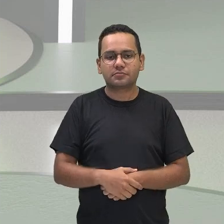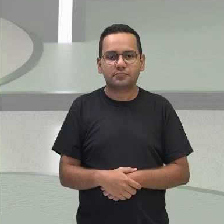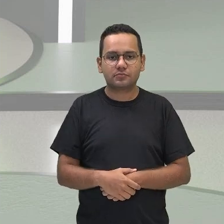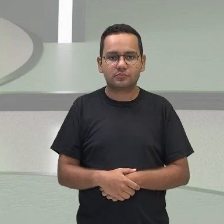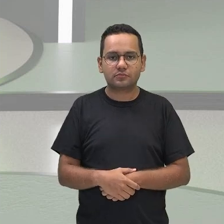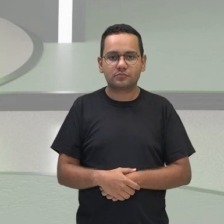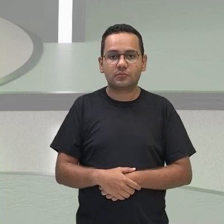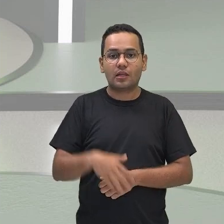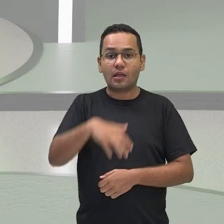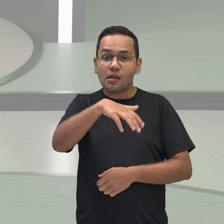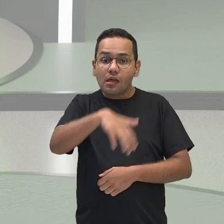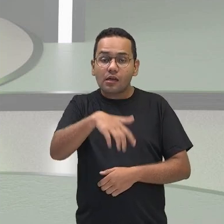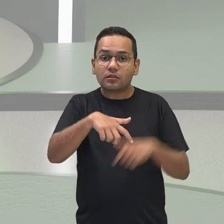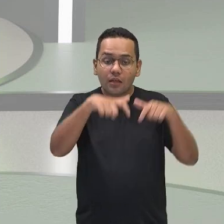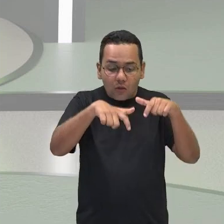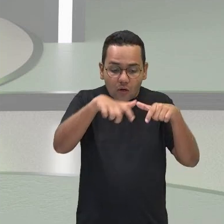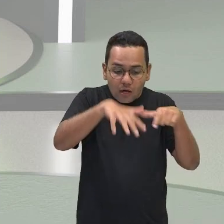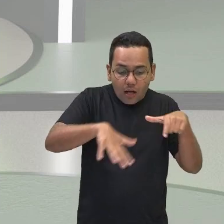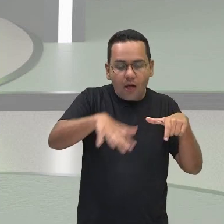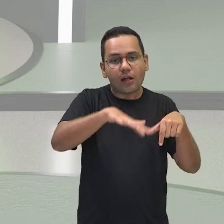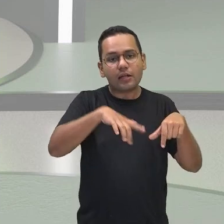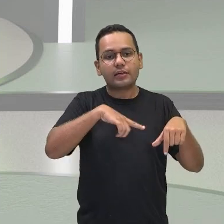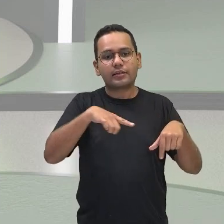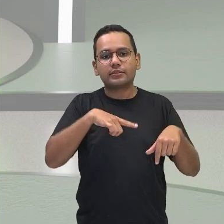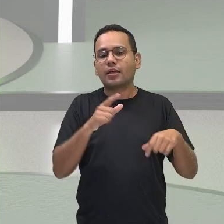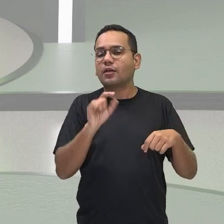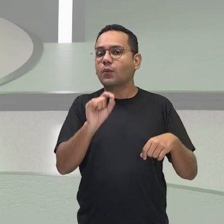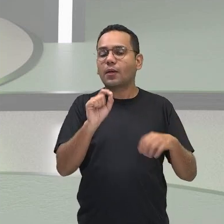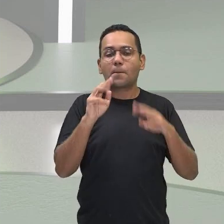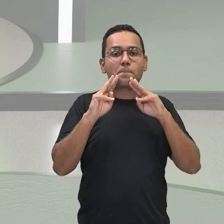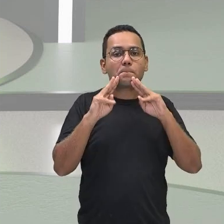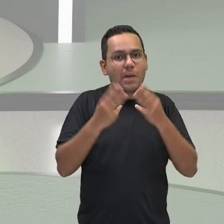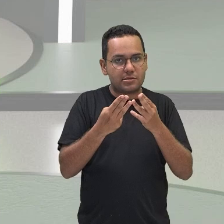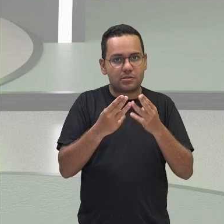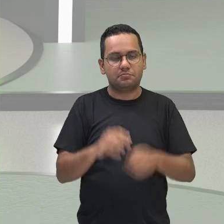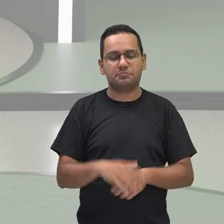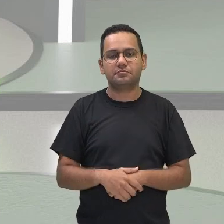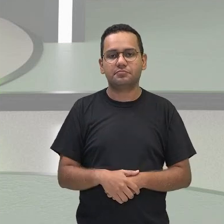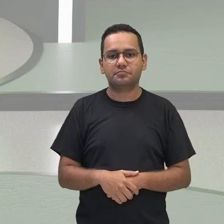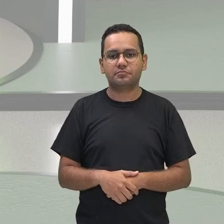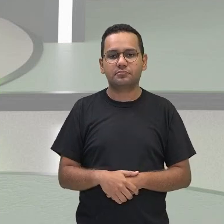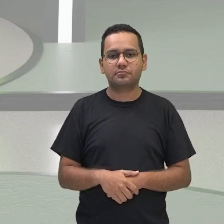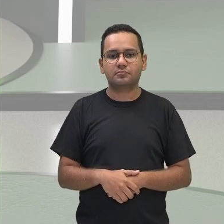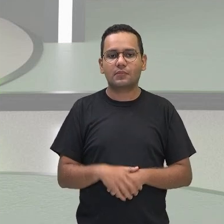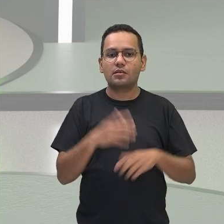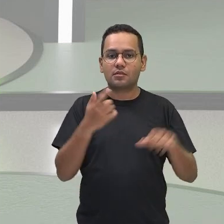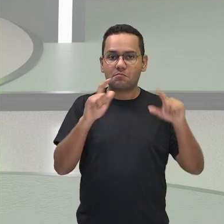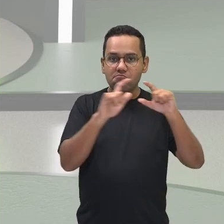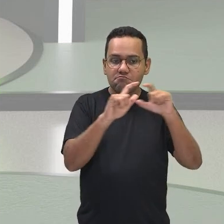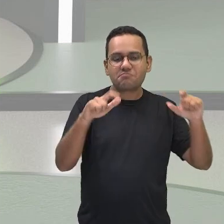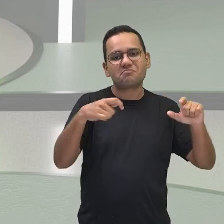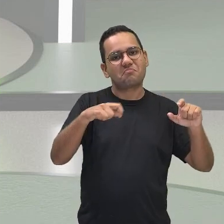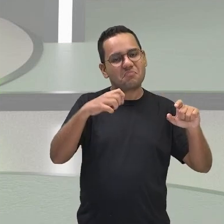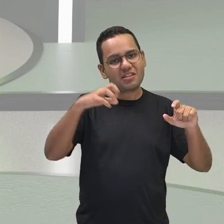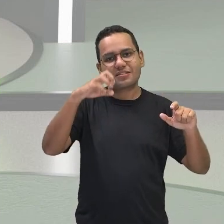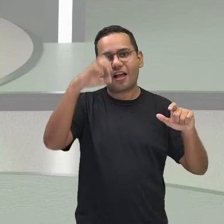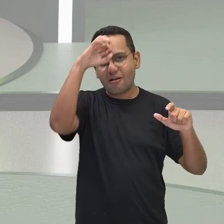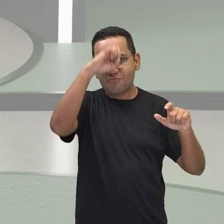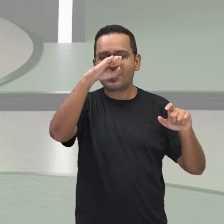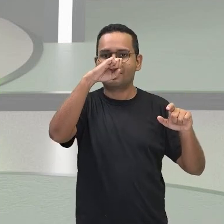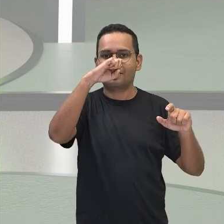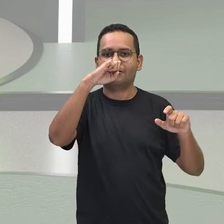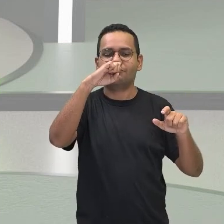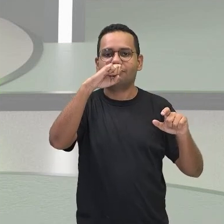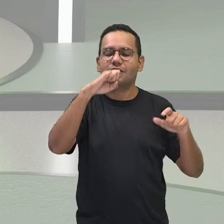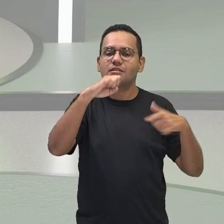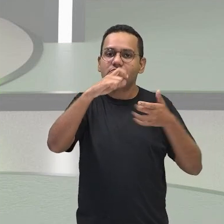ocupa espaço e tem massa, certo? Então esse conceito aí você tem que memorizar, você tem que aprender para não esquecer